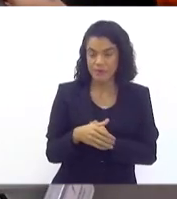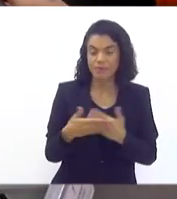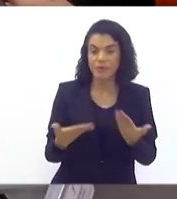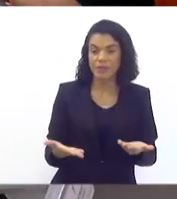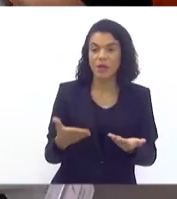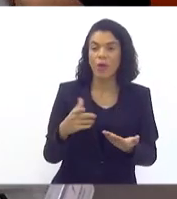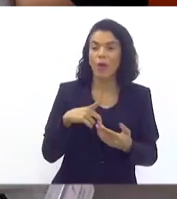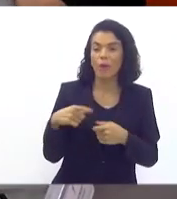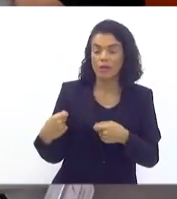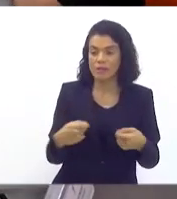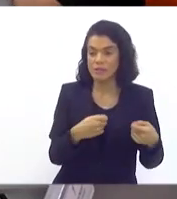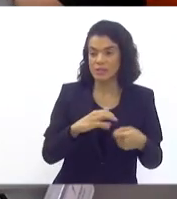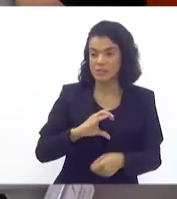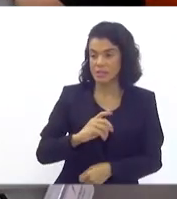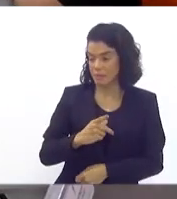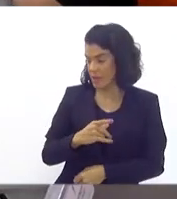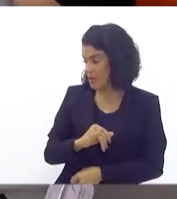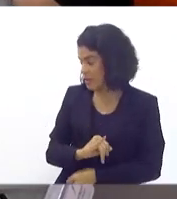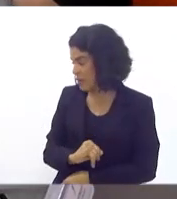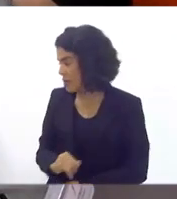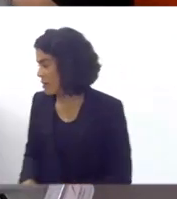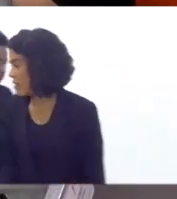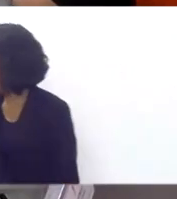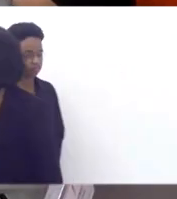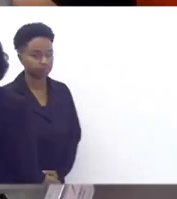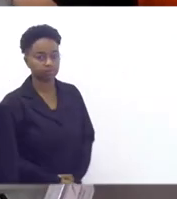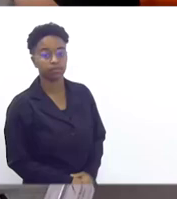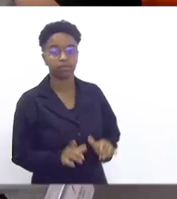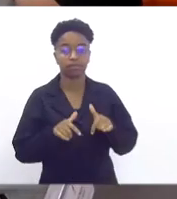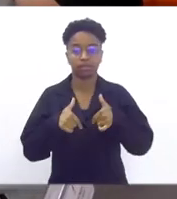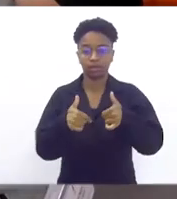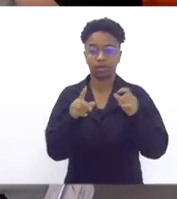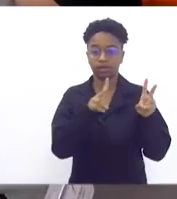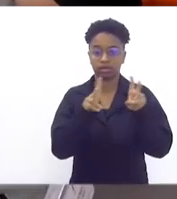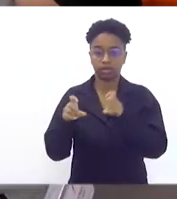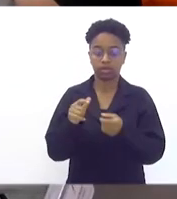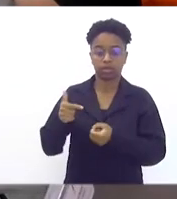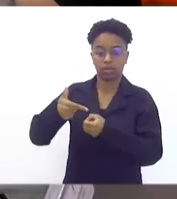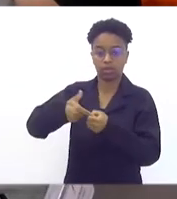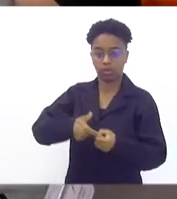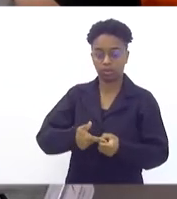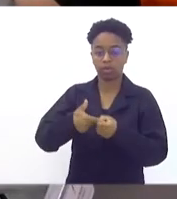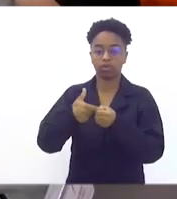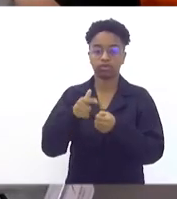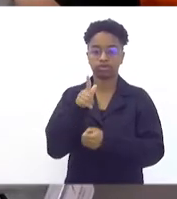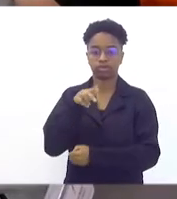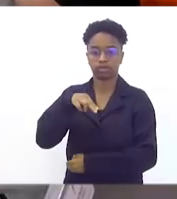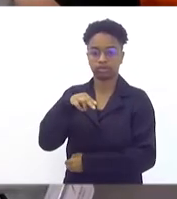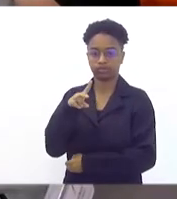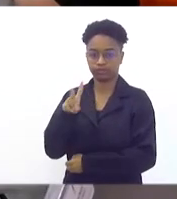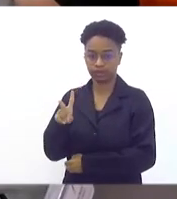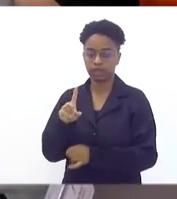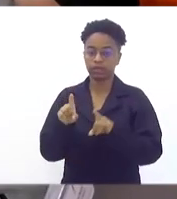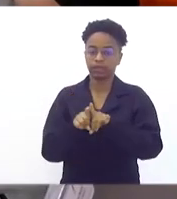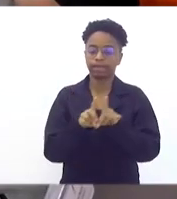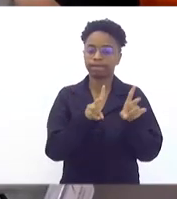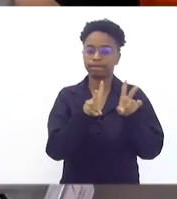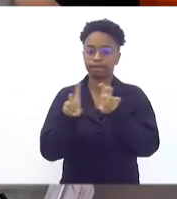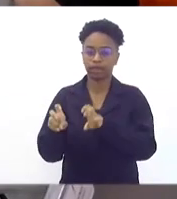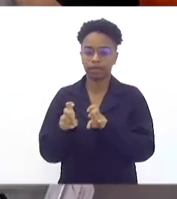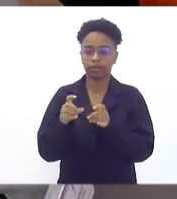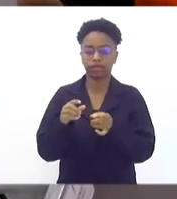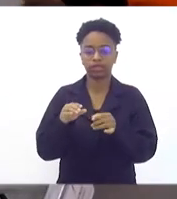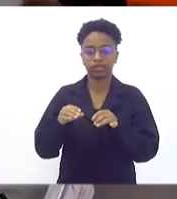uma necessidade dessa CPI enfrentar essa questão dos postos combustível GNV é uma questão ali do